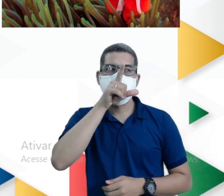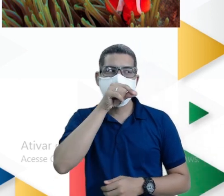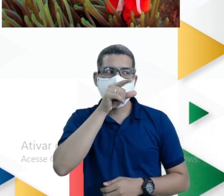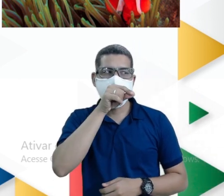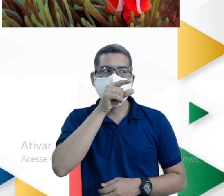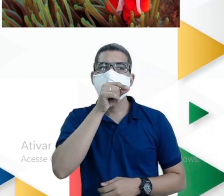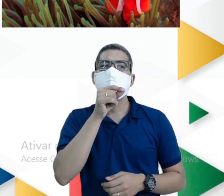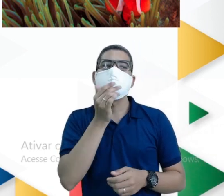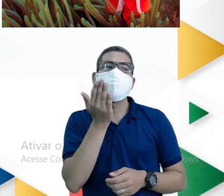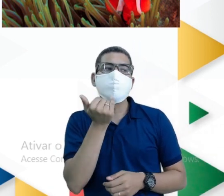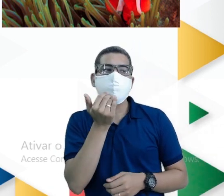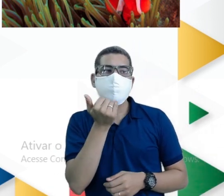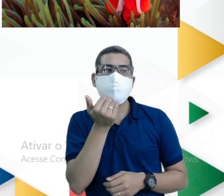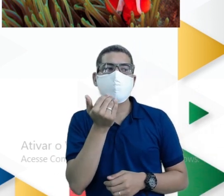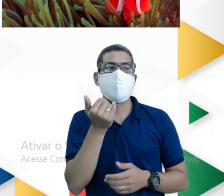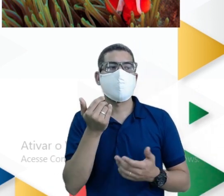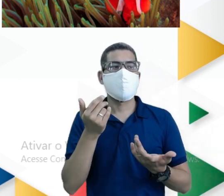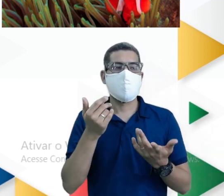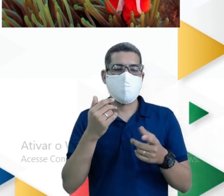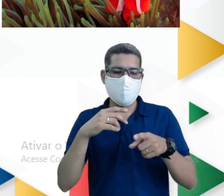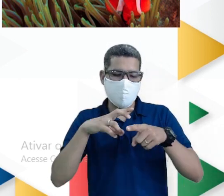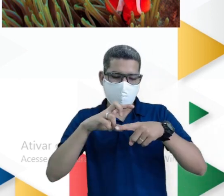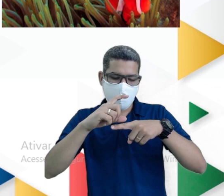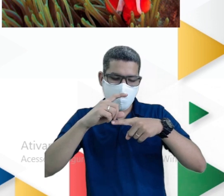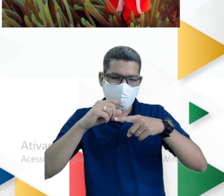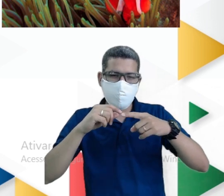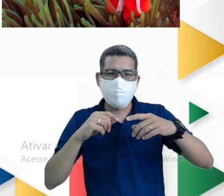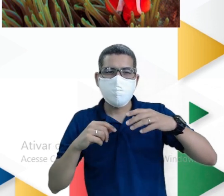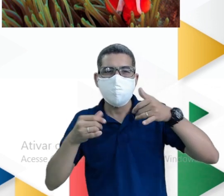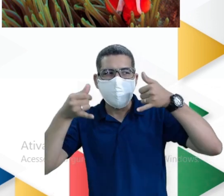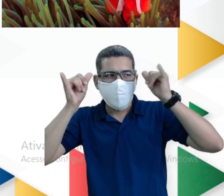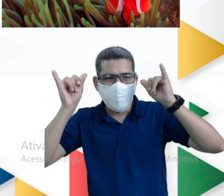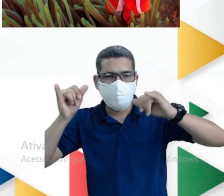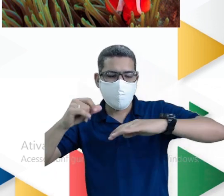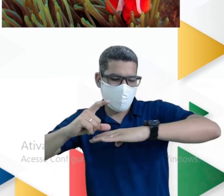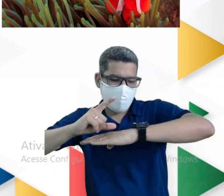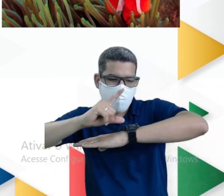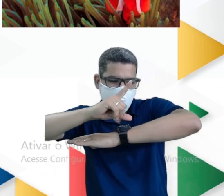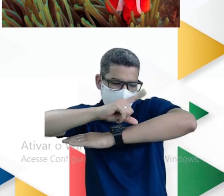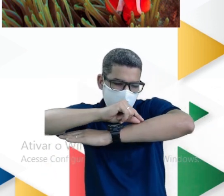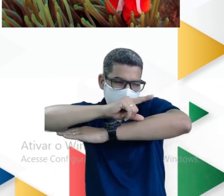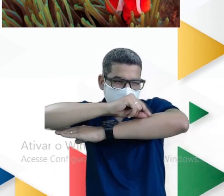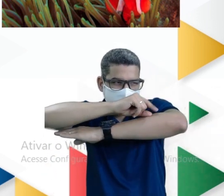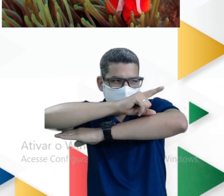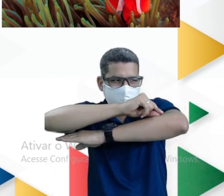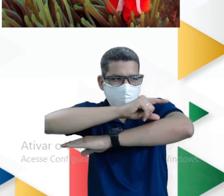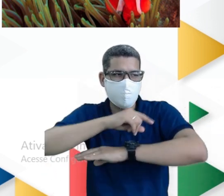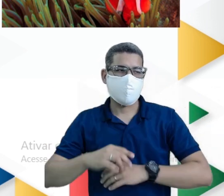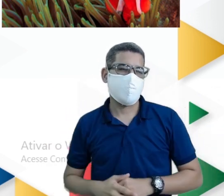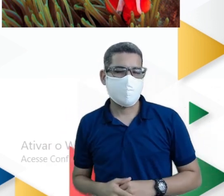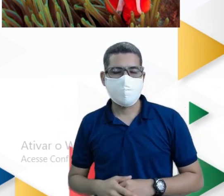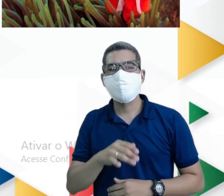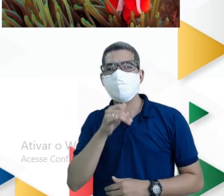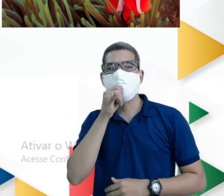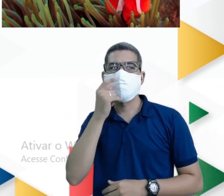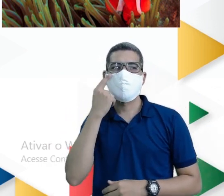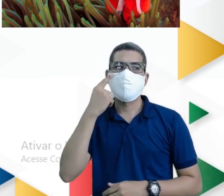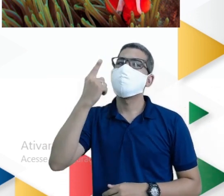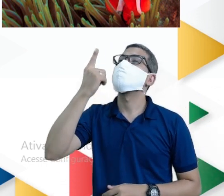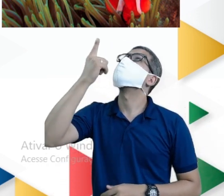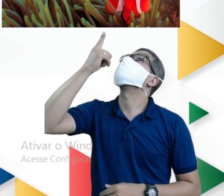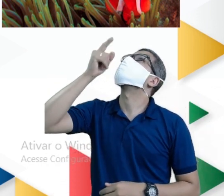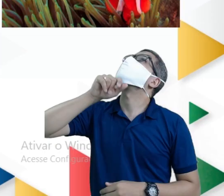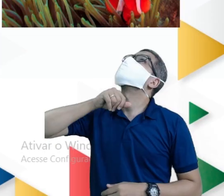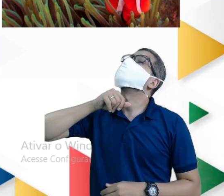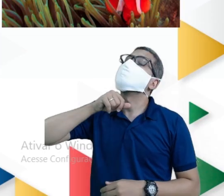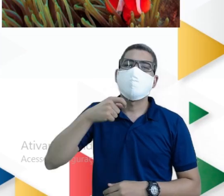se alimentar de carrapatos, bovinos e etc. Quando eu falo dos peixes palhaço, tem aquele filme que eu acho que